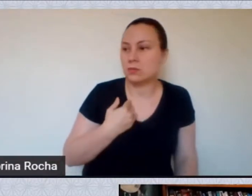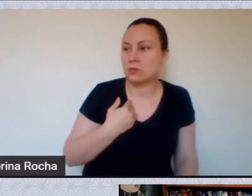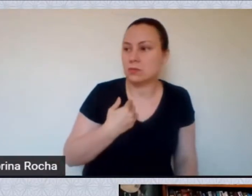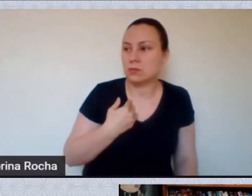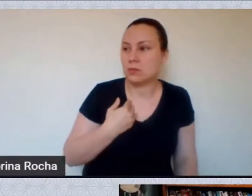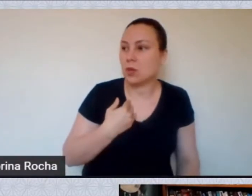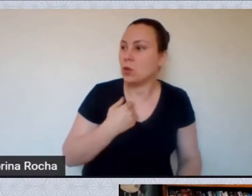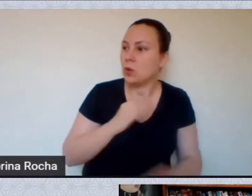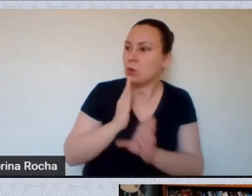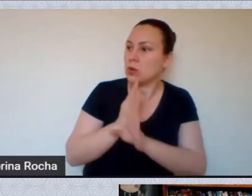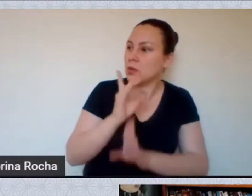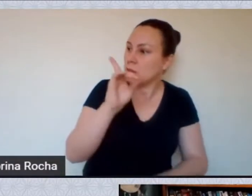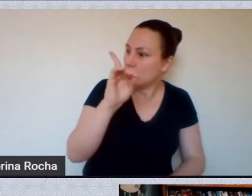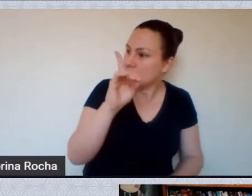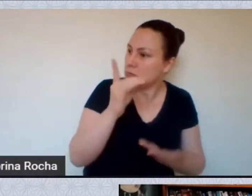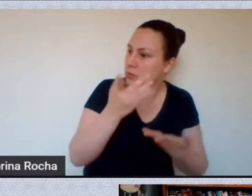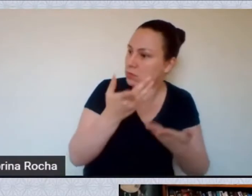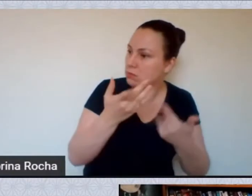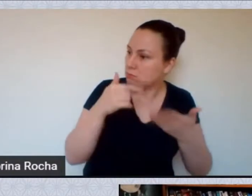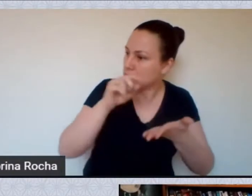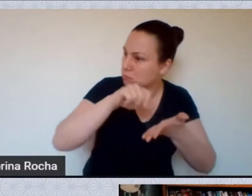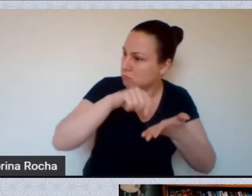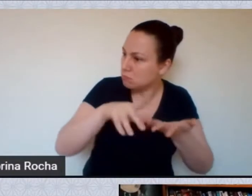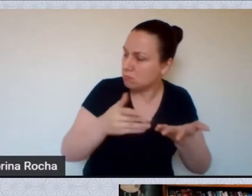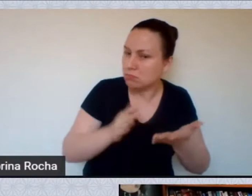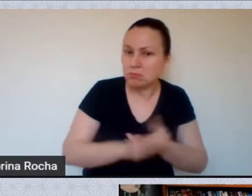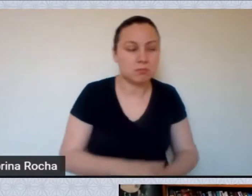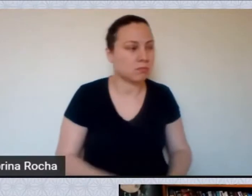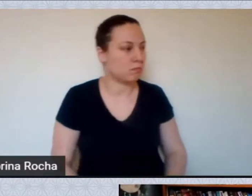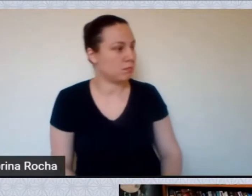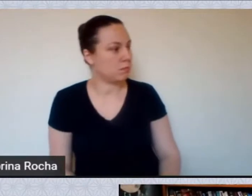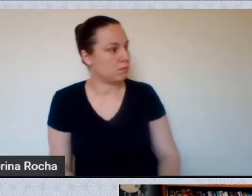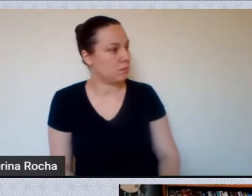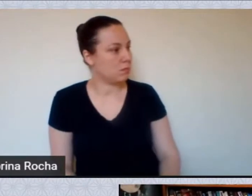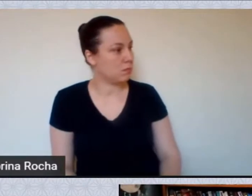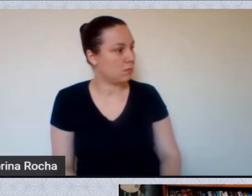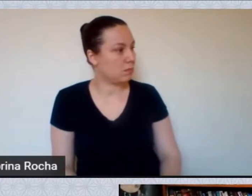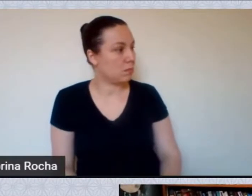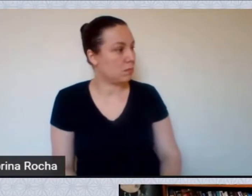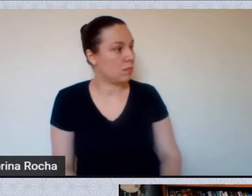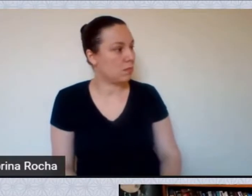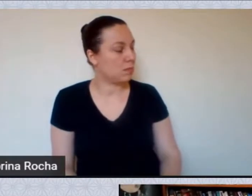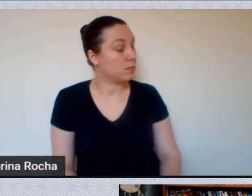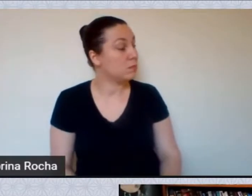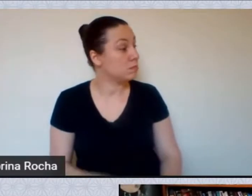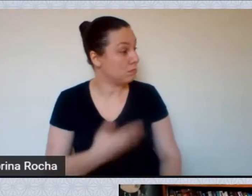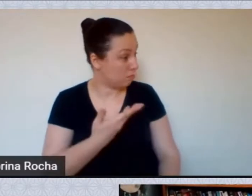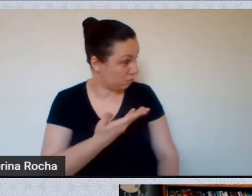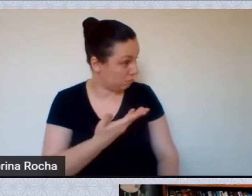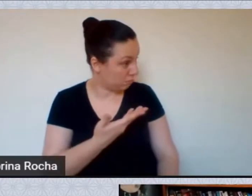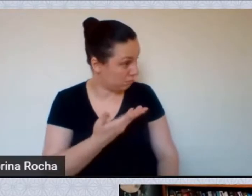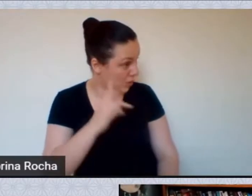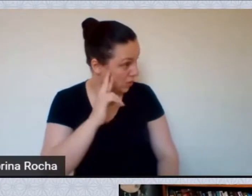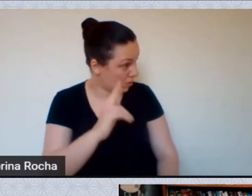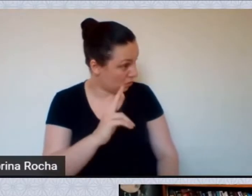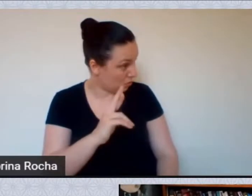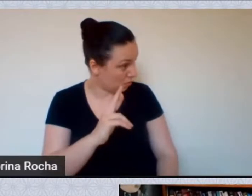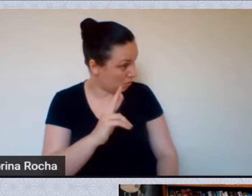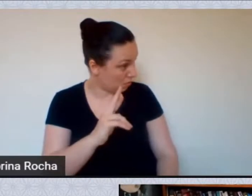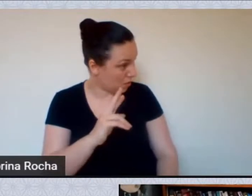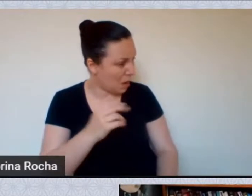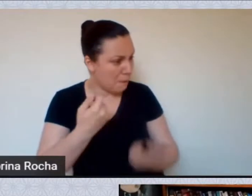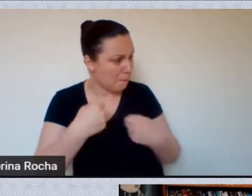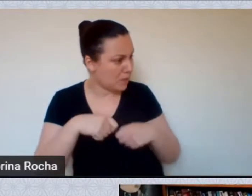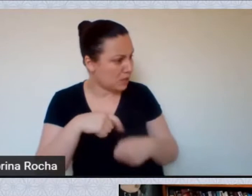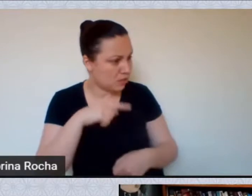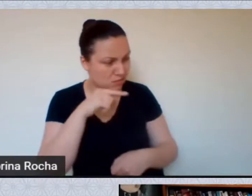de Deus na sua obra. E a resposta do Laplace, famosíssima, é: senhor, eu não tenho necessidade dessa